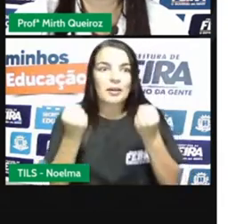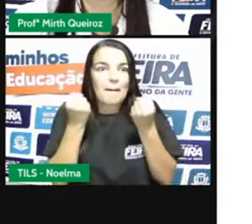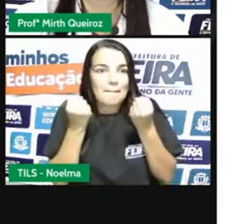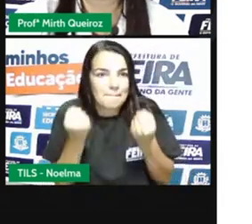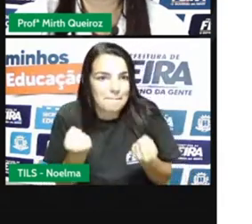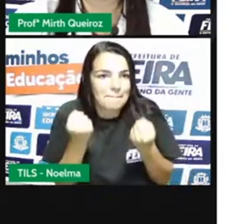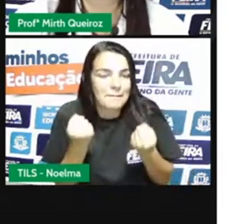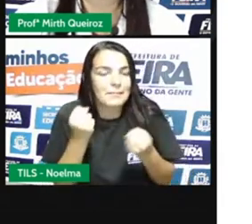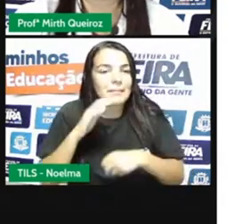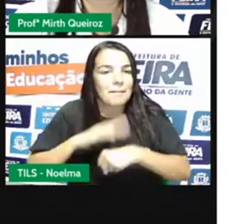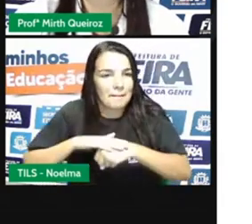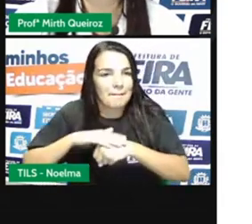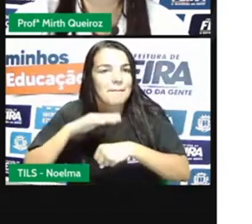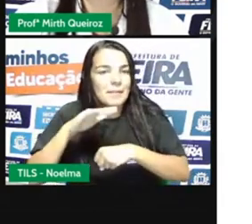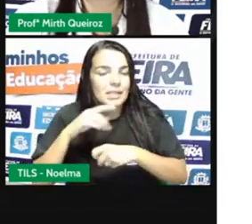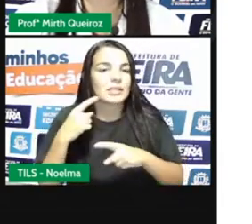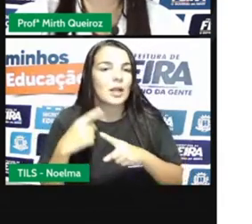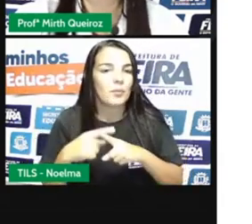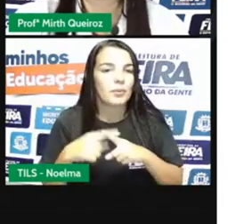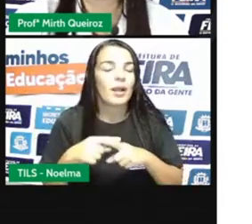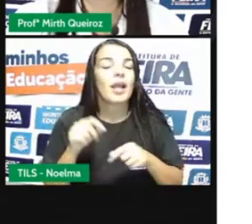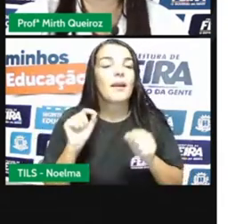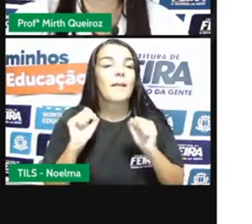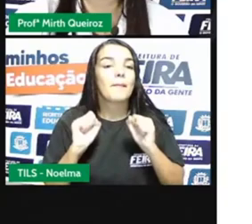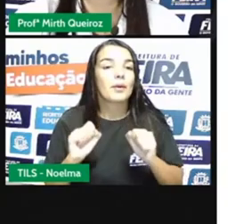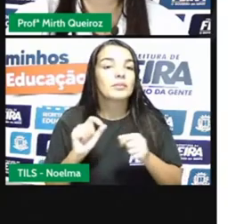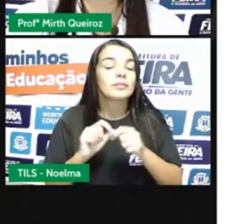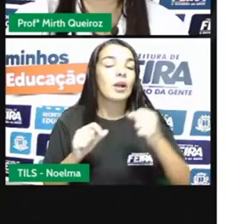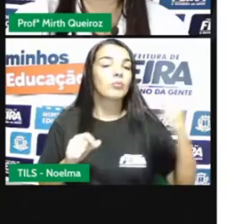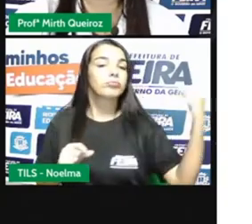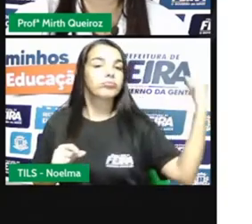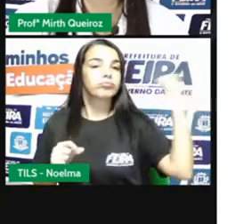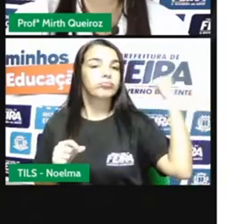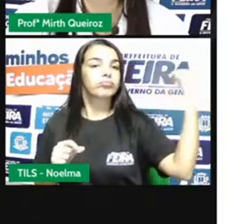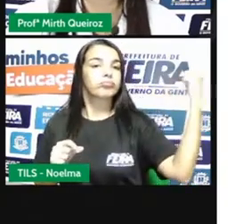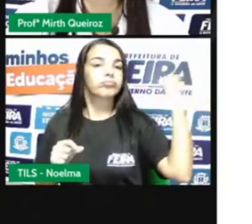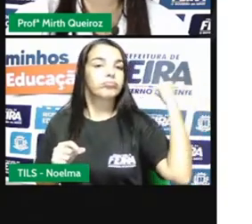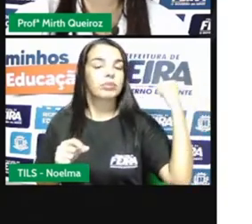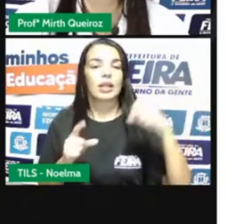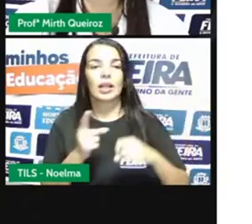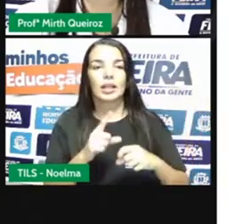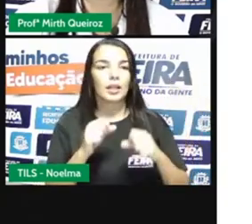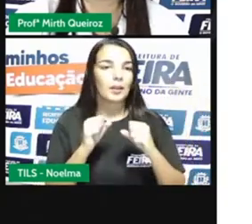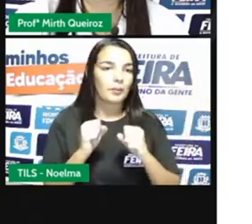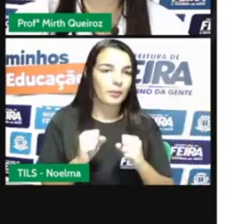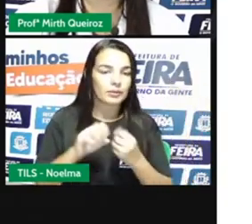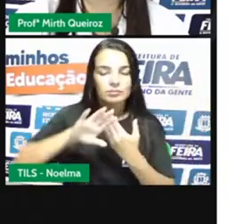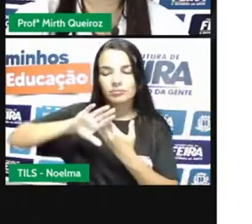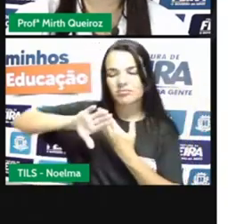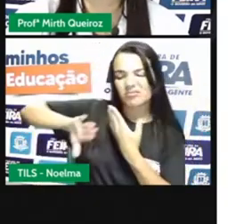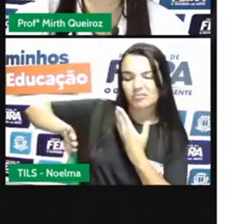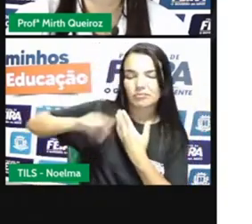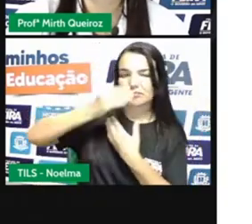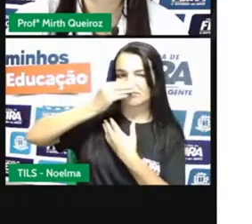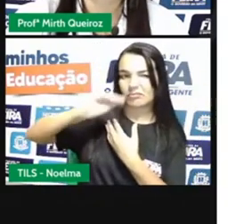anos. Neste caso, as atividades aeróbicas também não podem ficar de lado.